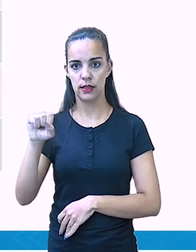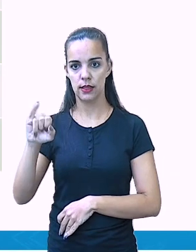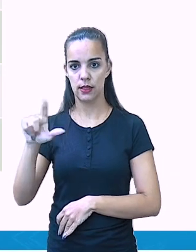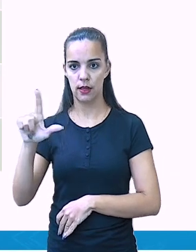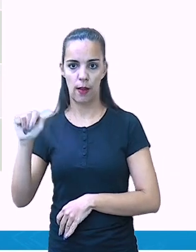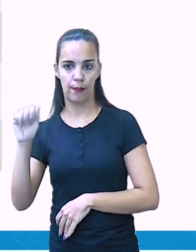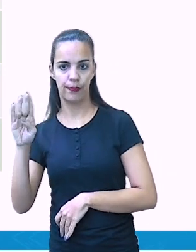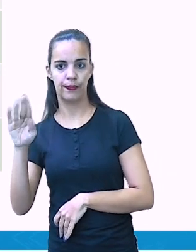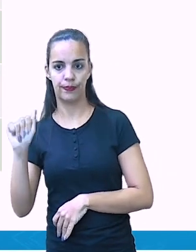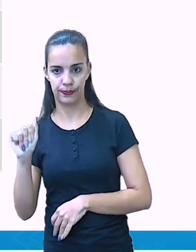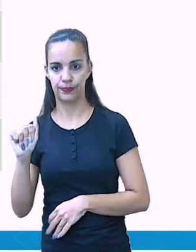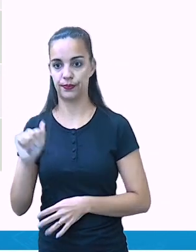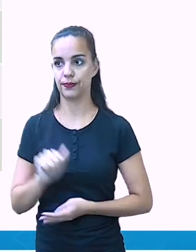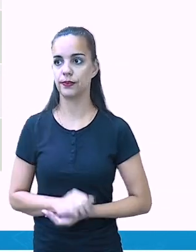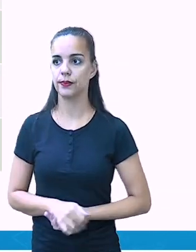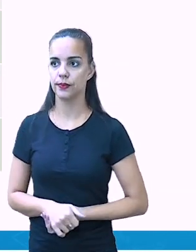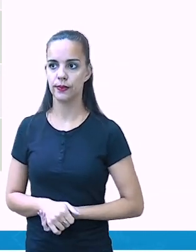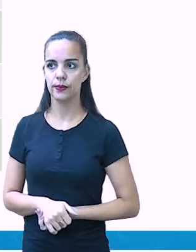Liquidificador. Vamos para a palavra